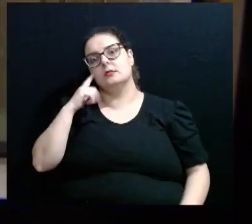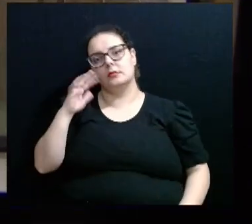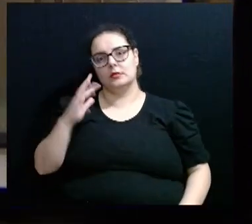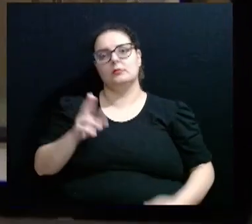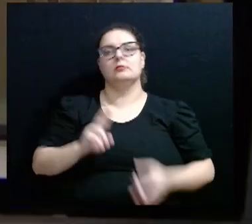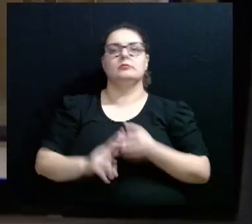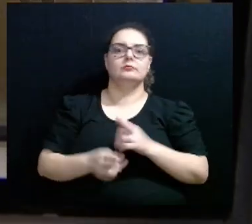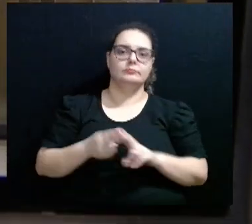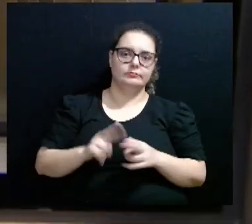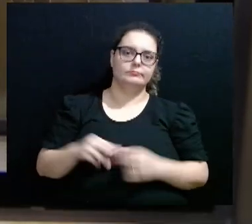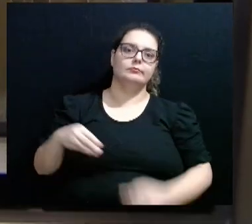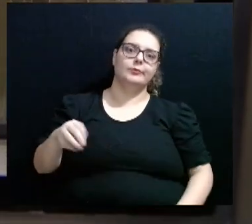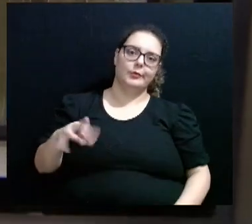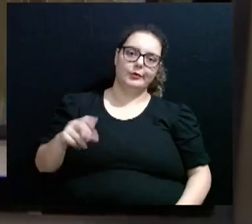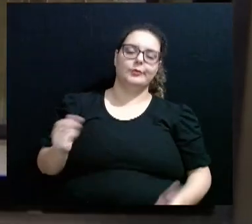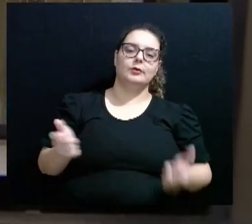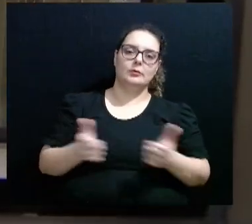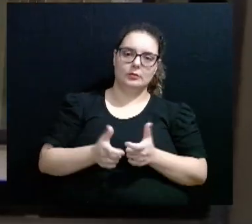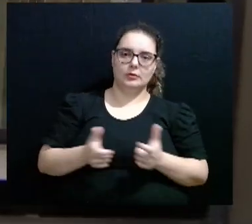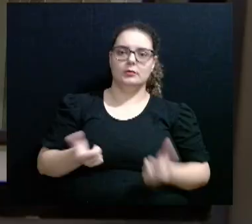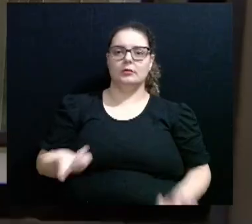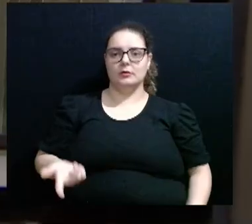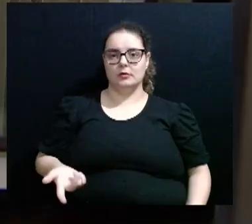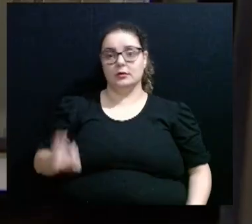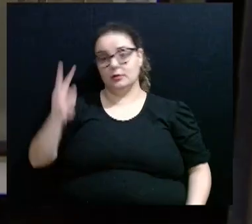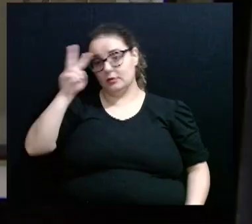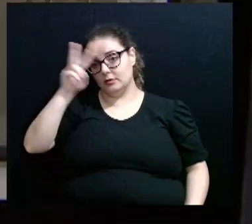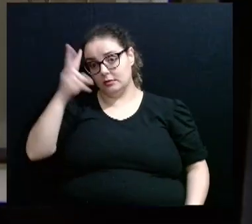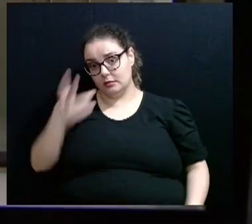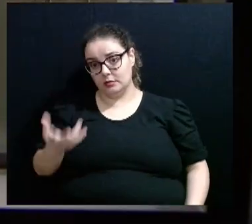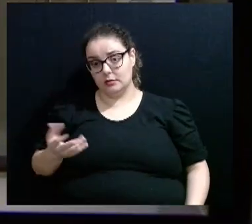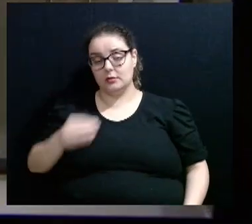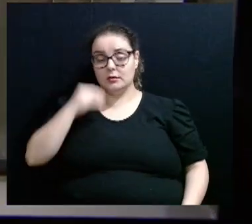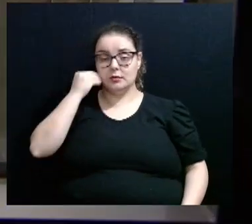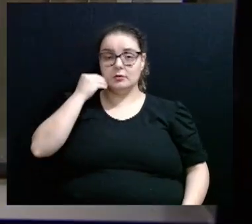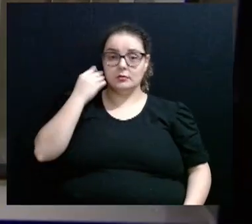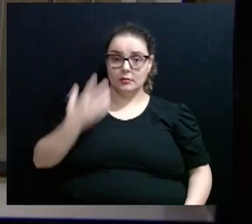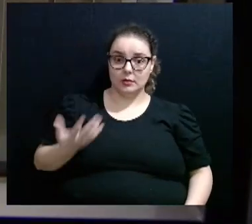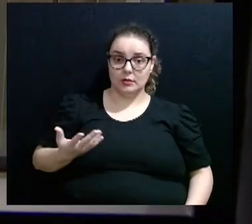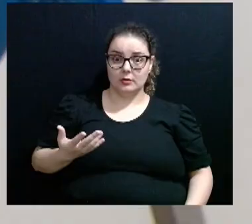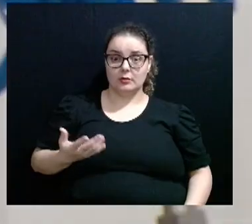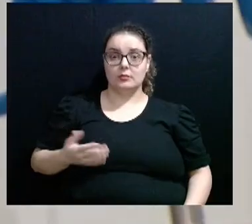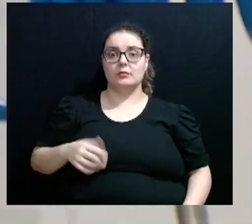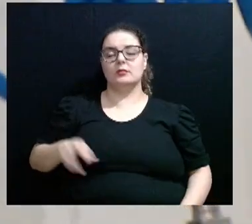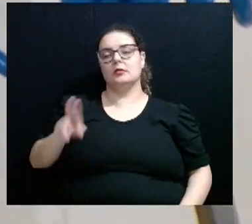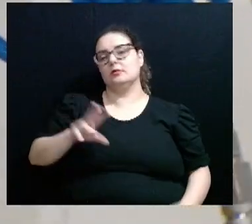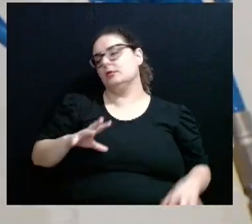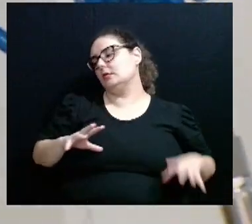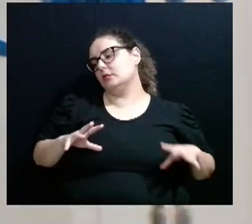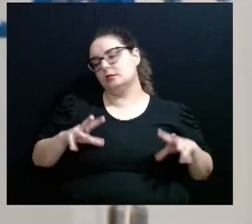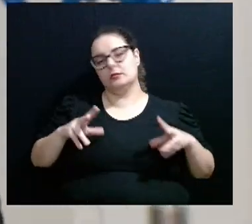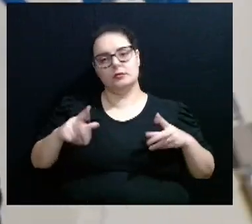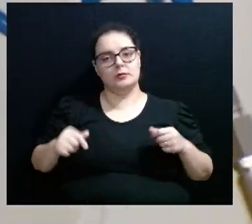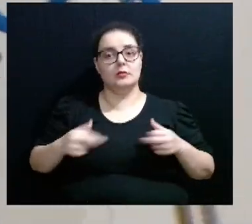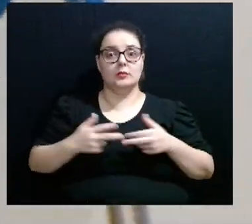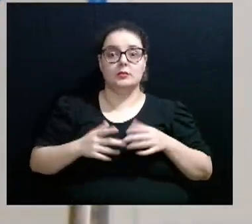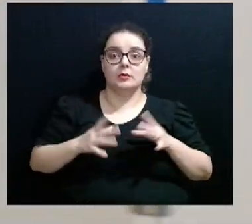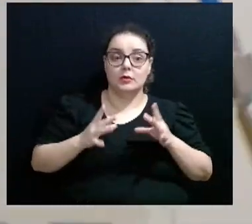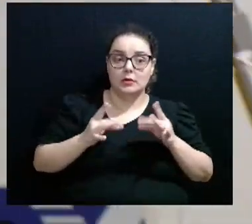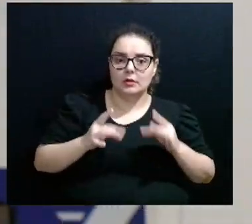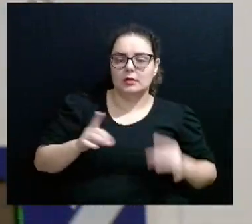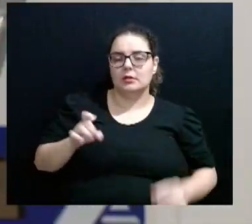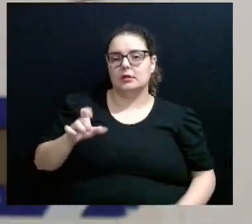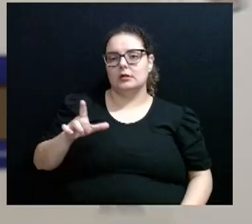mais reduzida mesmo. E lembrando que nos experimentos no laboratório, você vai manusear tubos, coisas que são muito delicadas. Então, você precisa ter